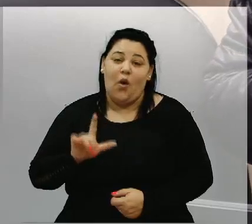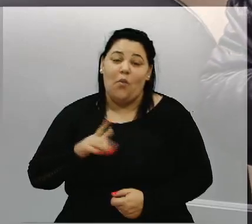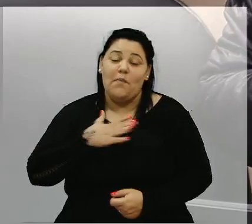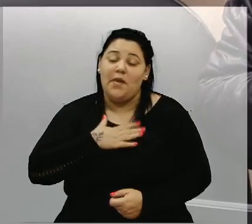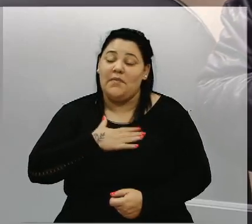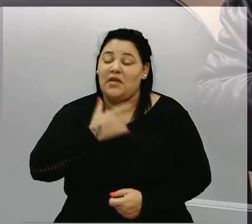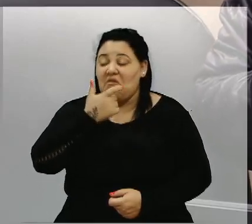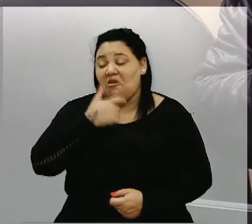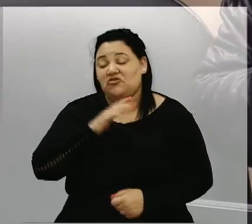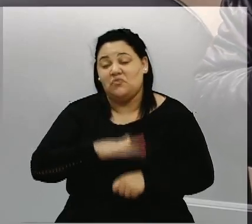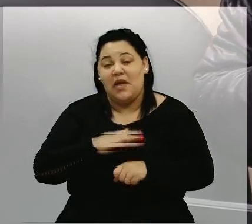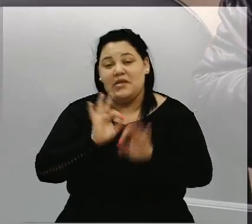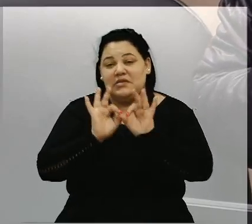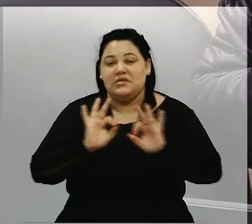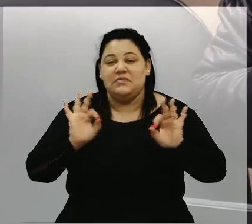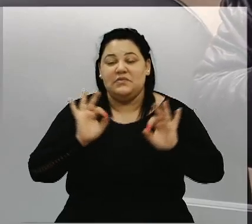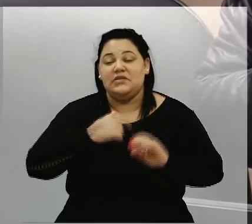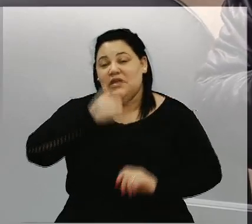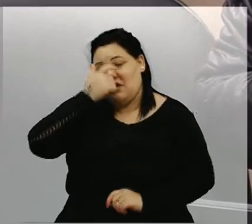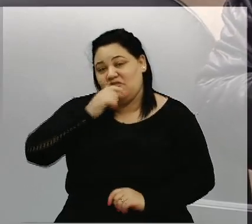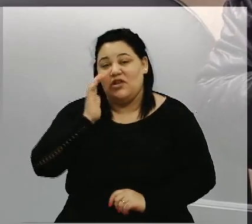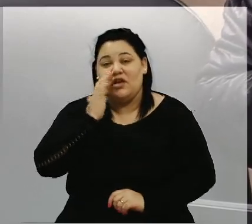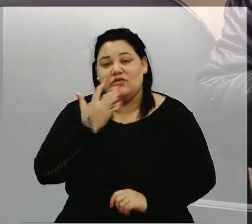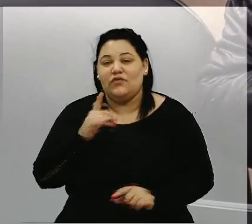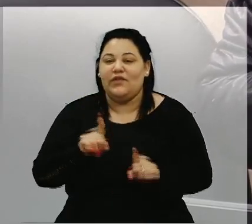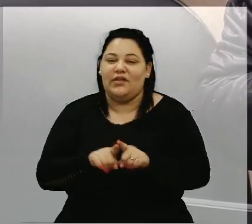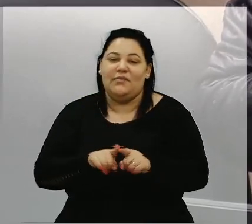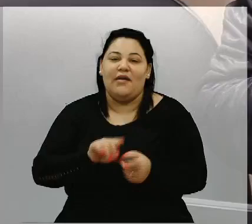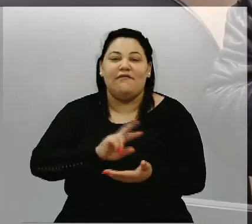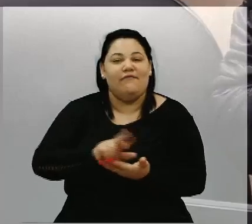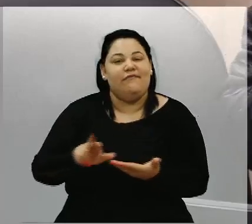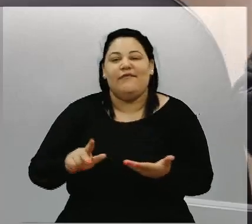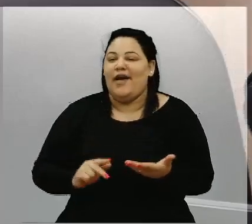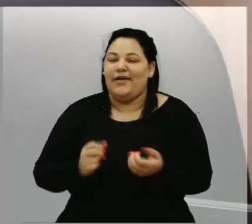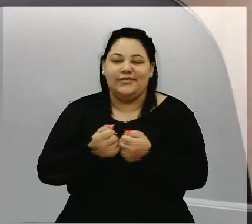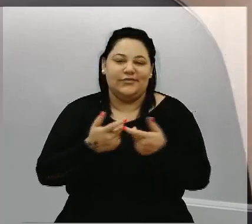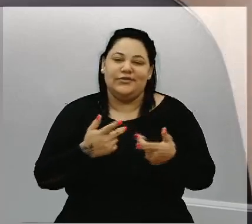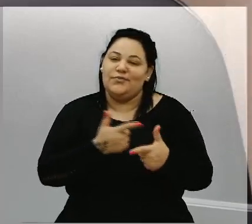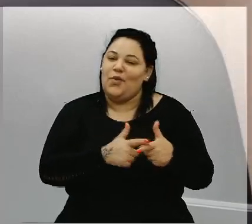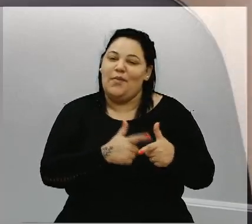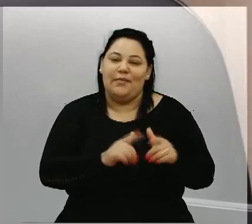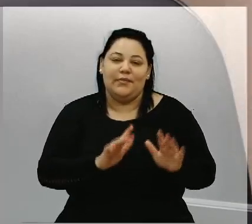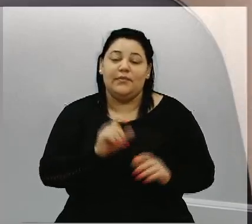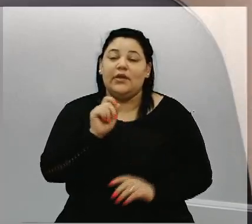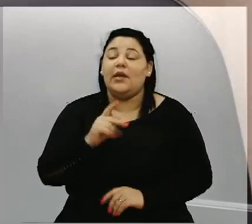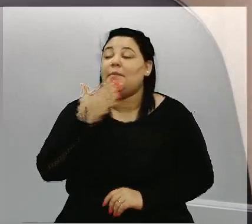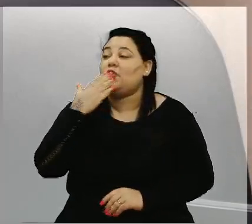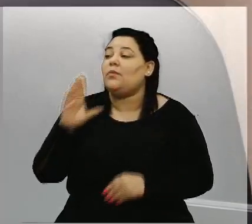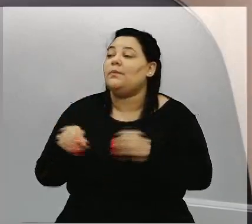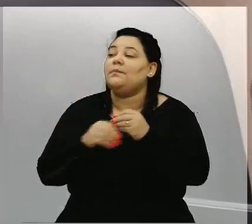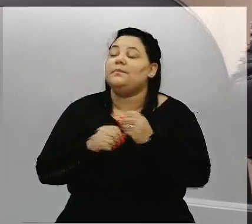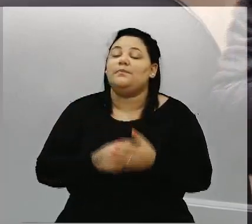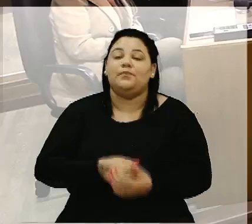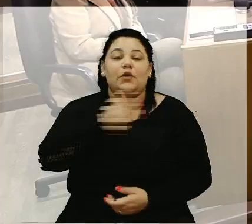aqui, que resolveria diversos desses problemas. Quem pediu uma parte?